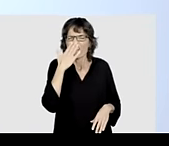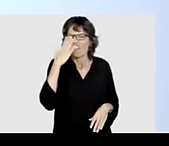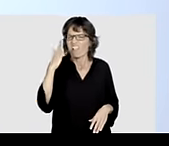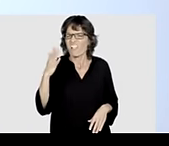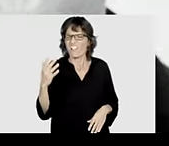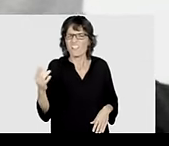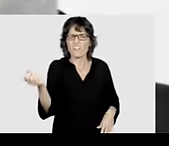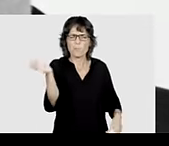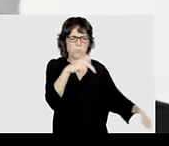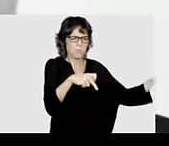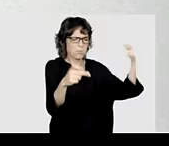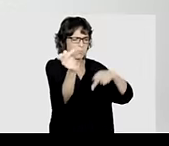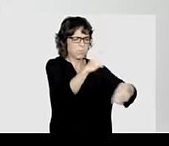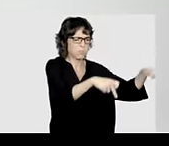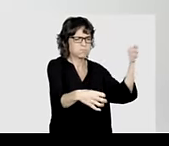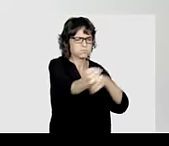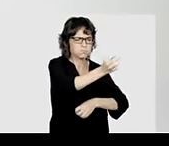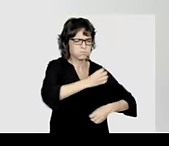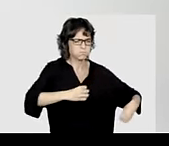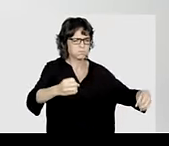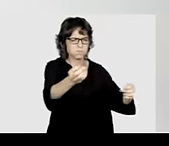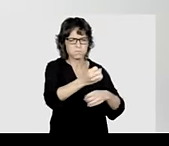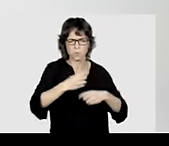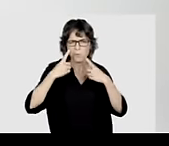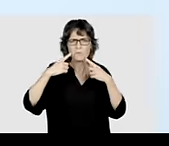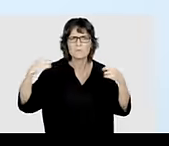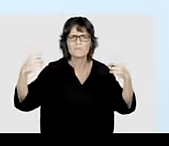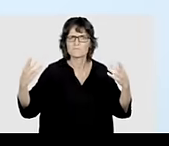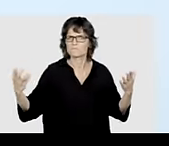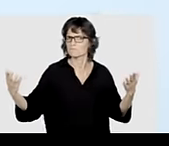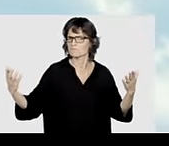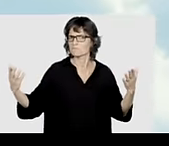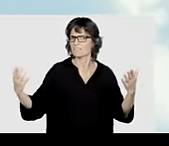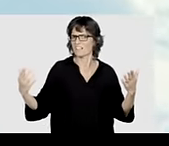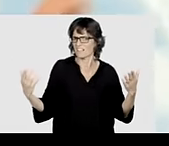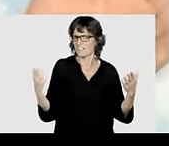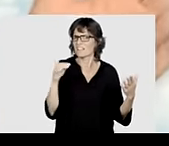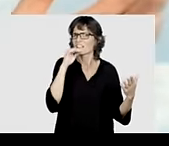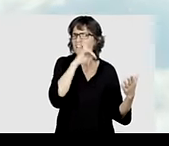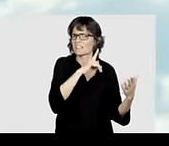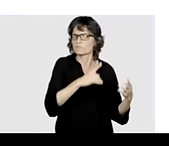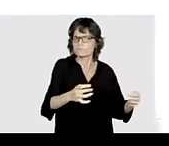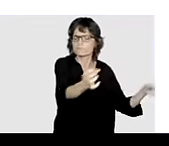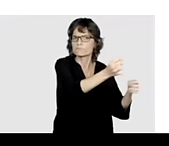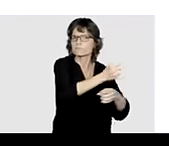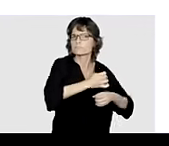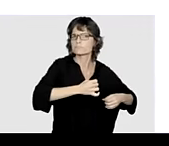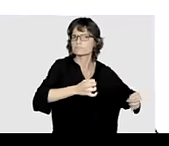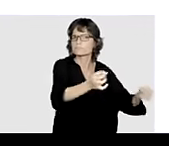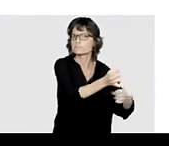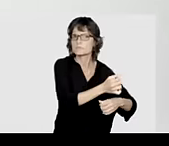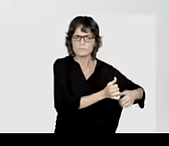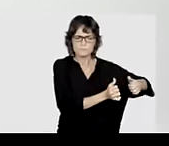como se nada se tivesse passado. Quem é que